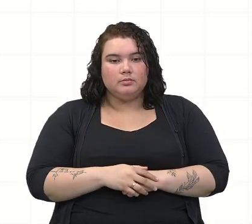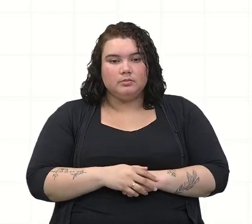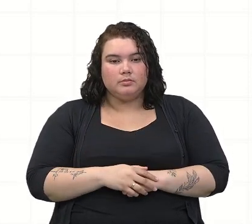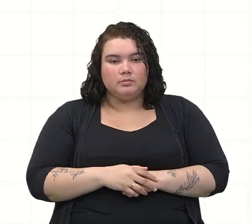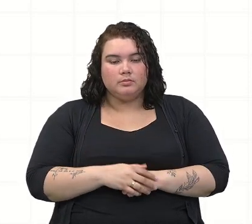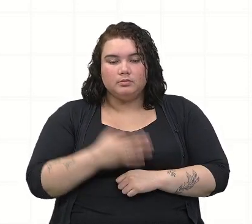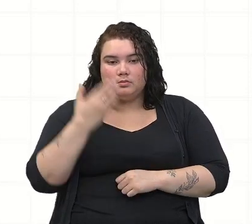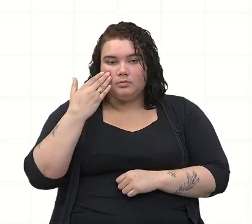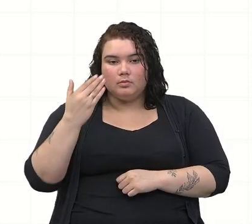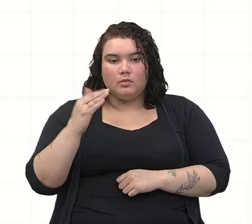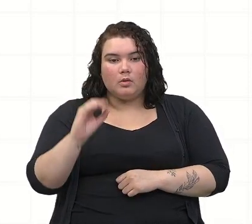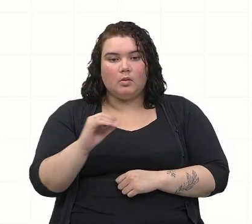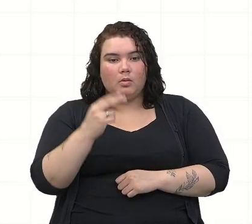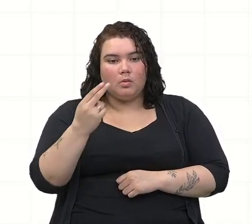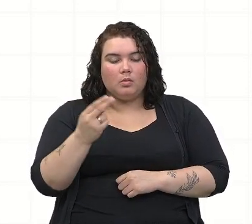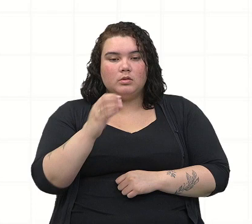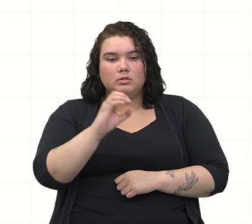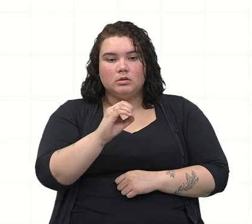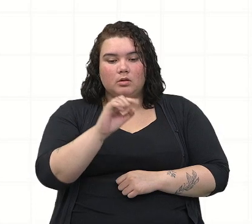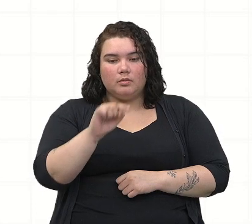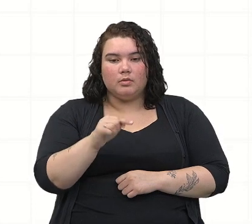25 centésimos,